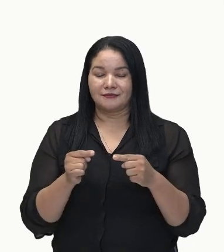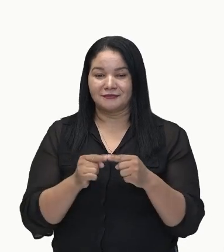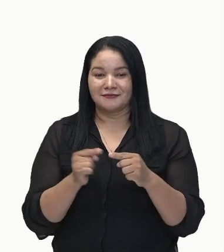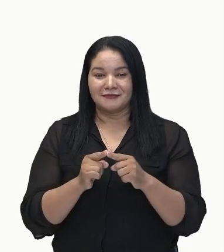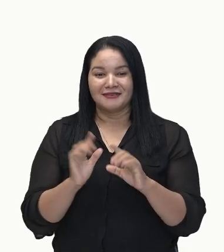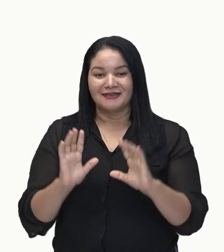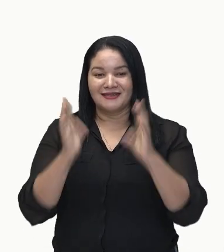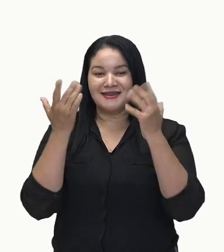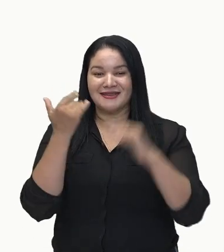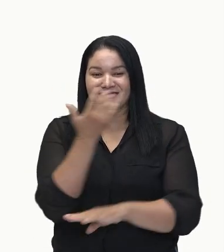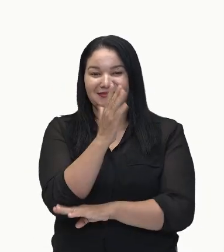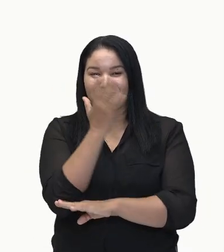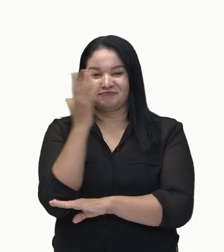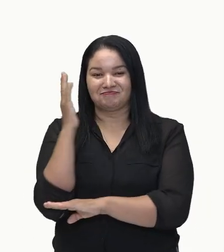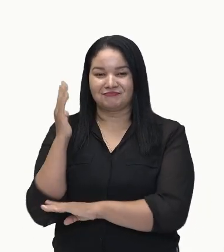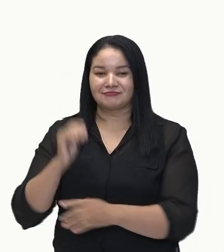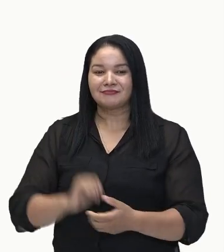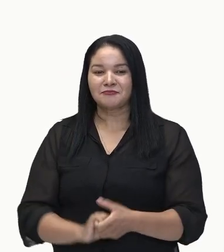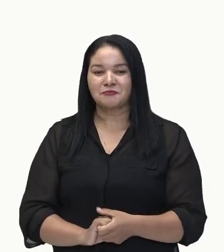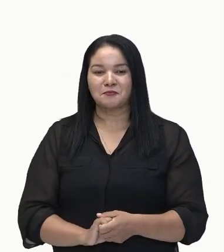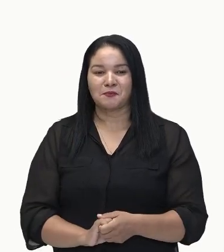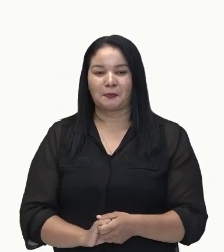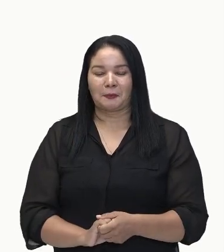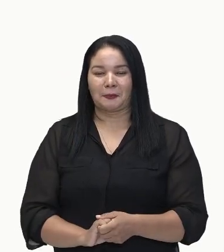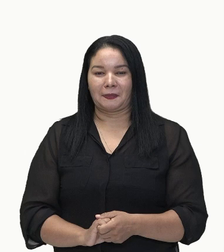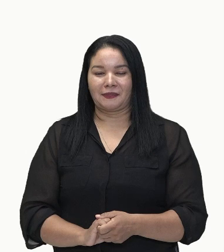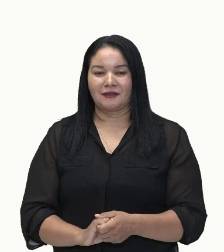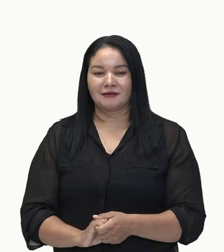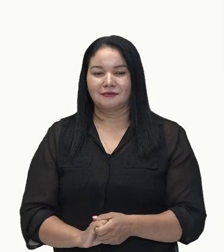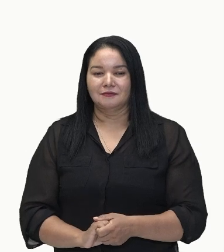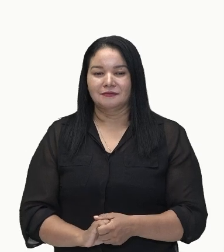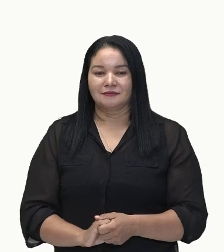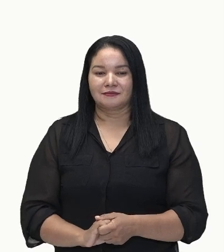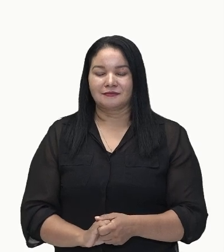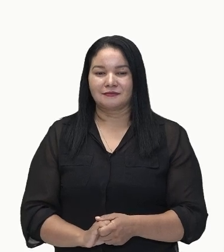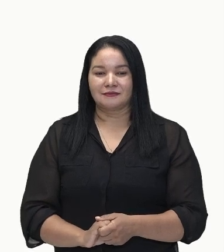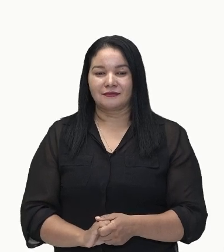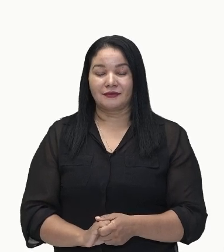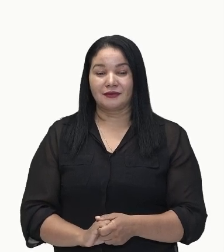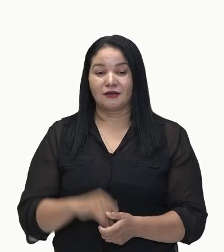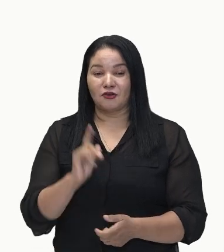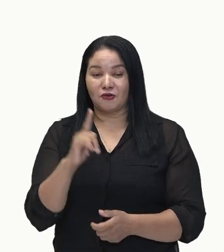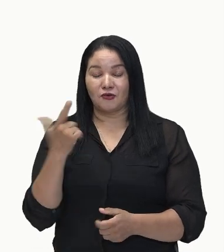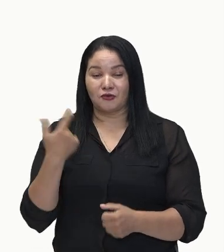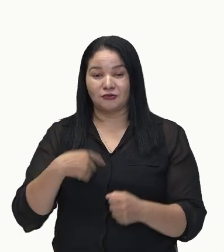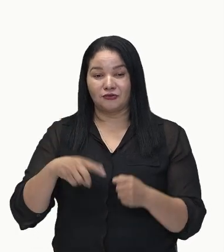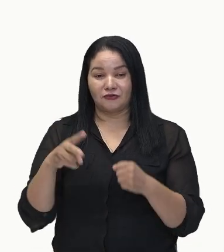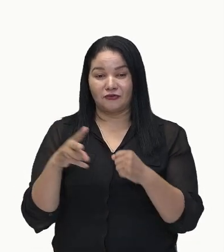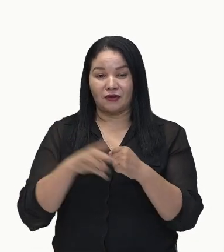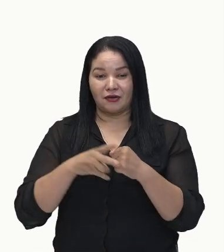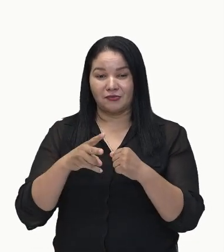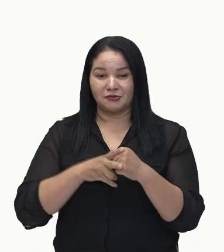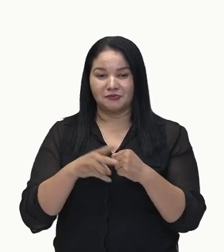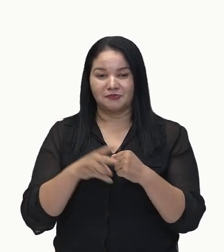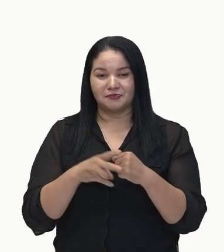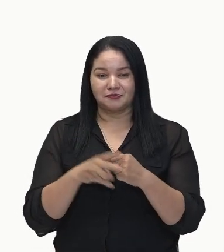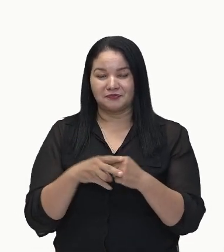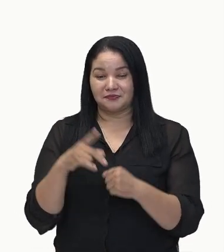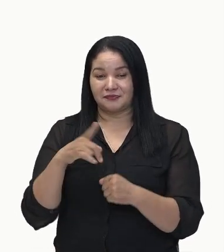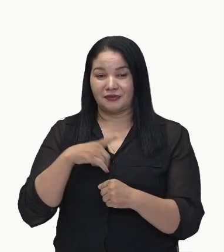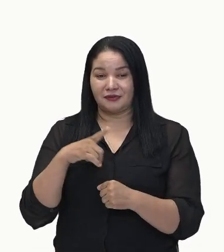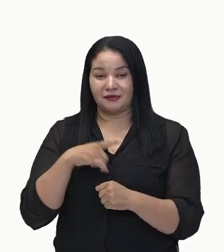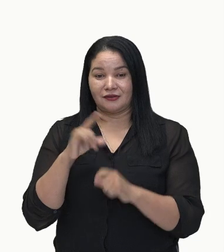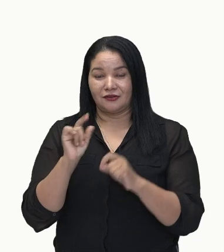trovejou. Sujeito inexistente. O verbo haver, com